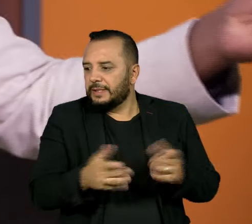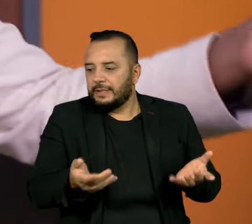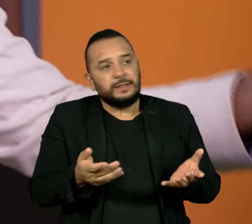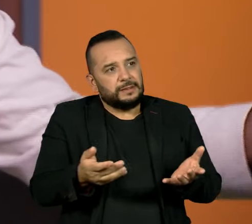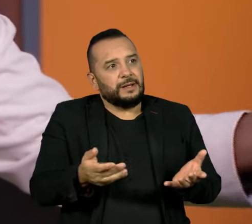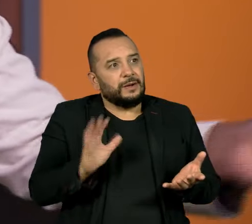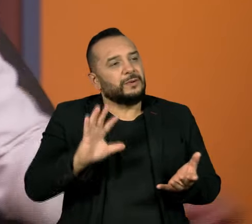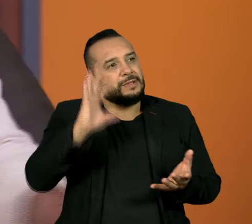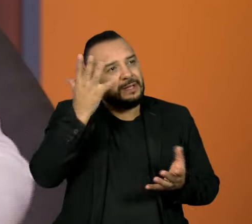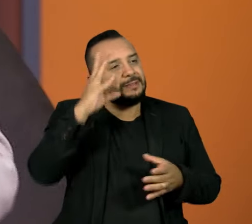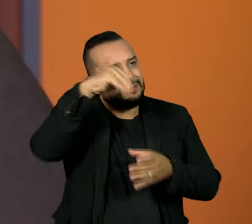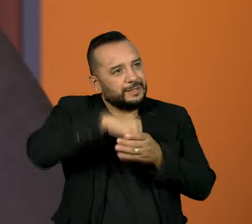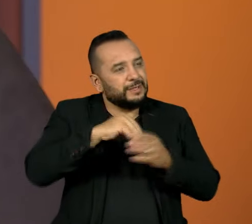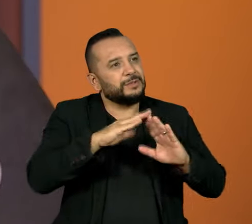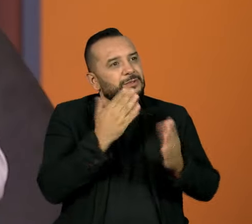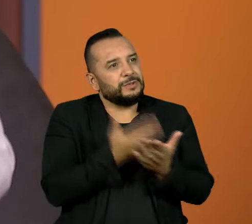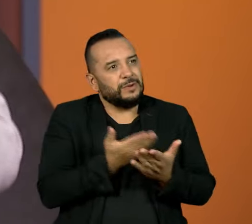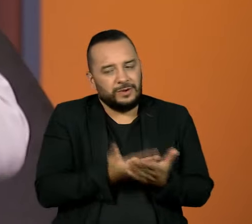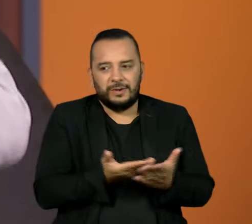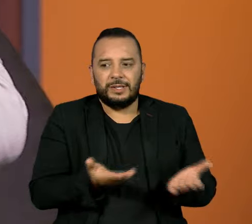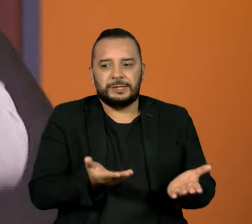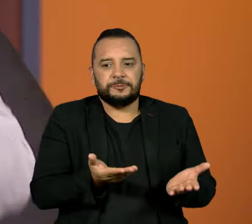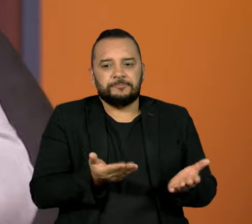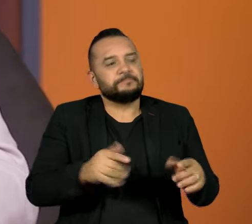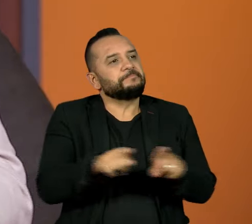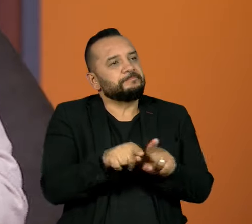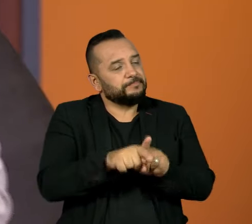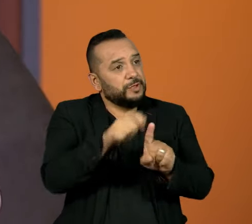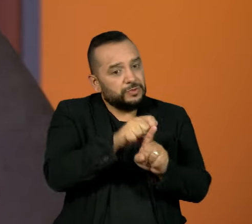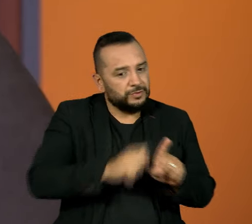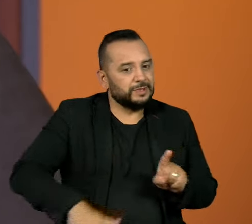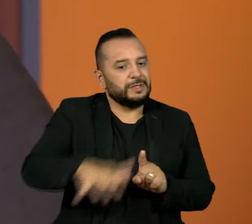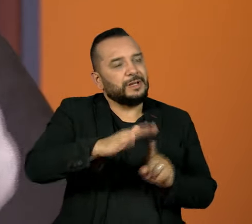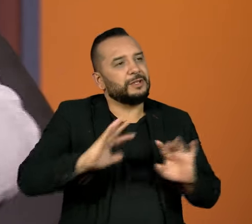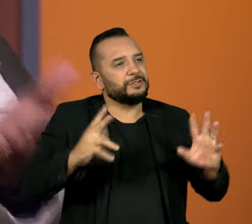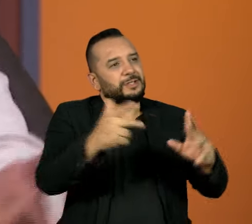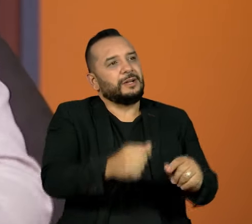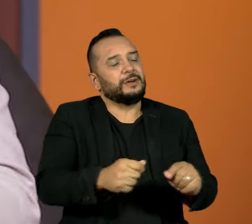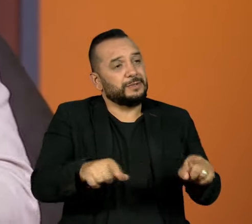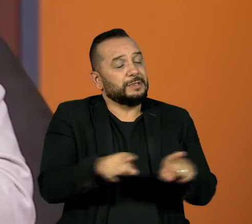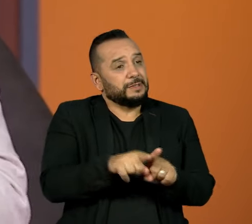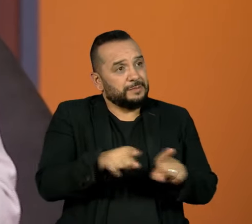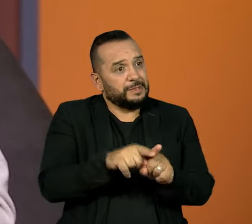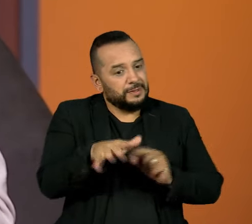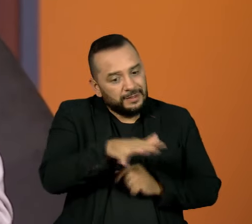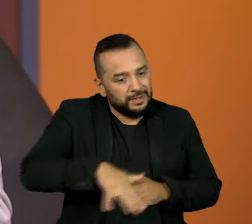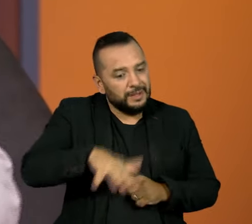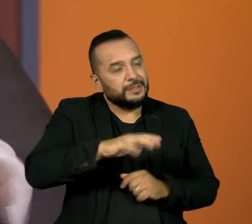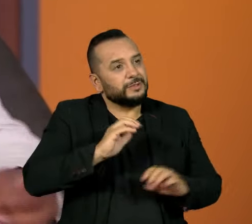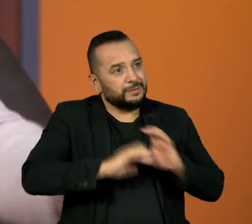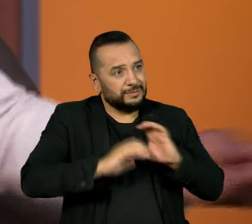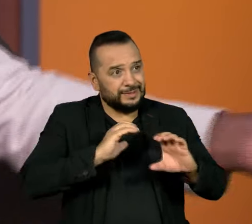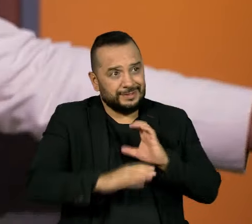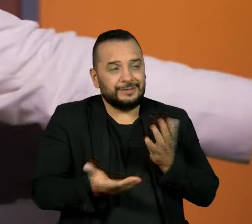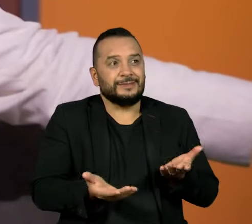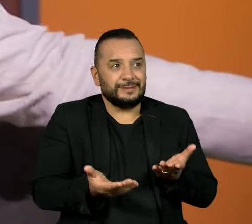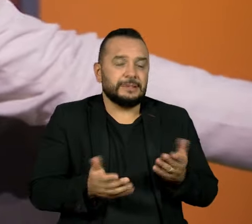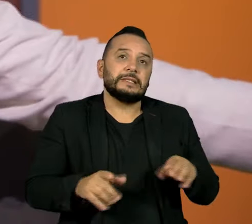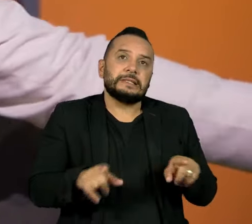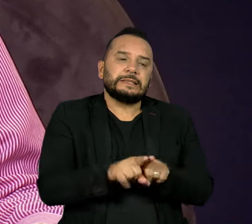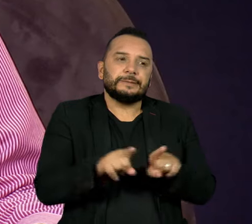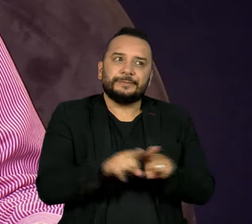lá na escola, se dê, não é, na sociedade como um todo, se dê nos meios de comunicação, se dê, né,